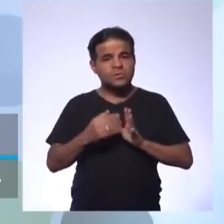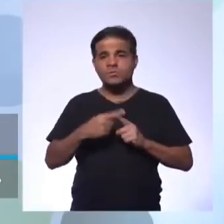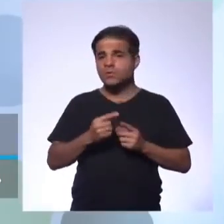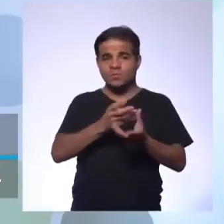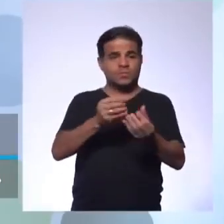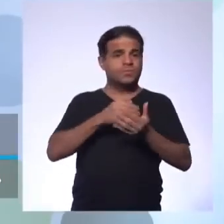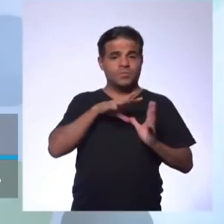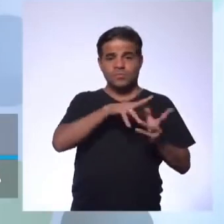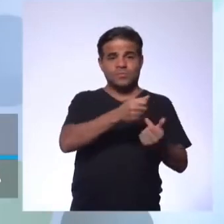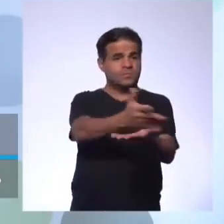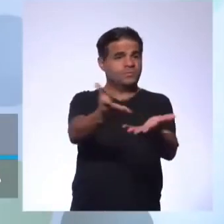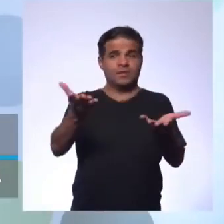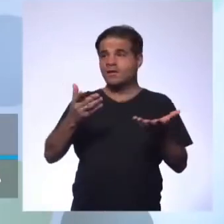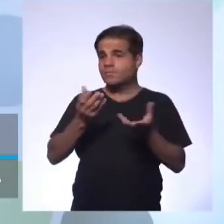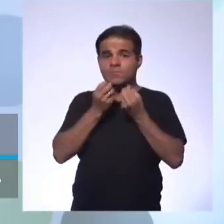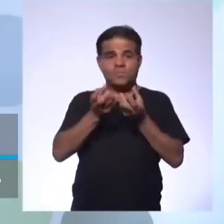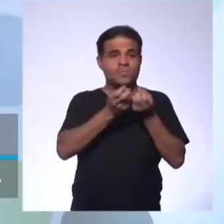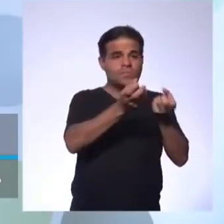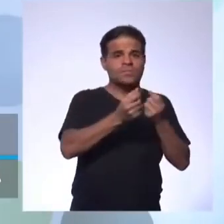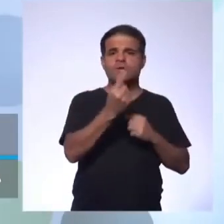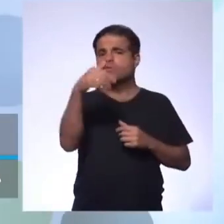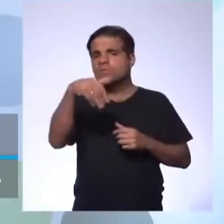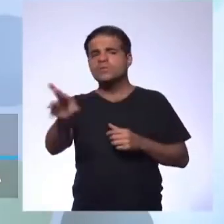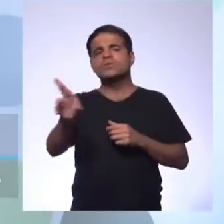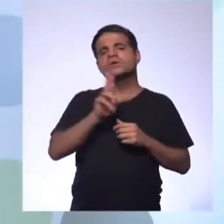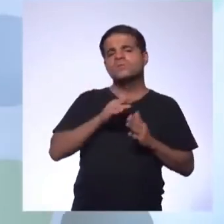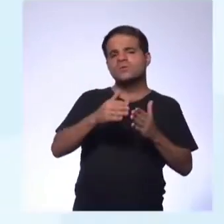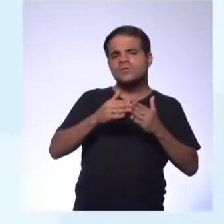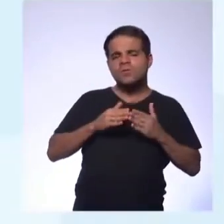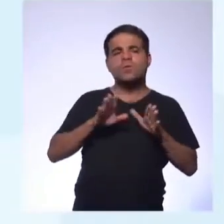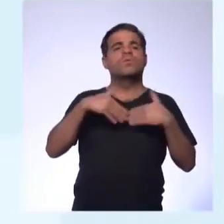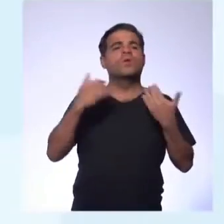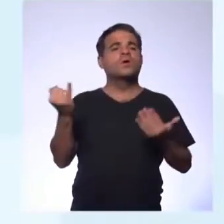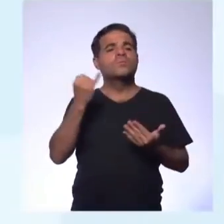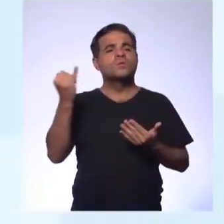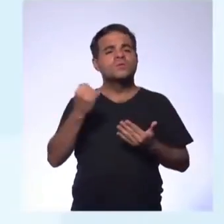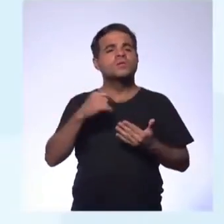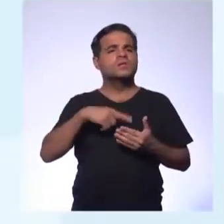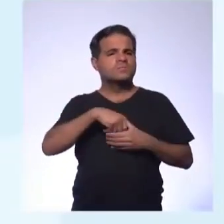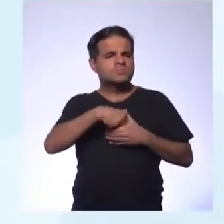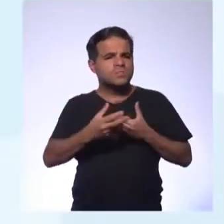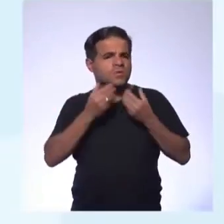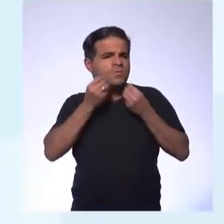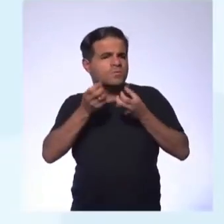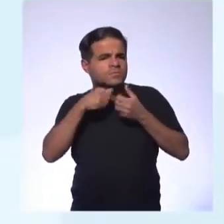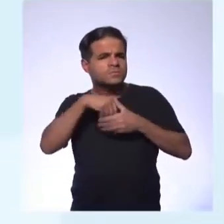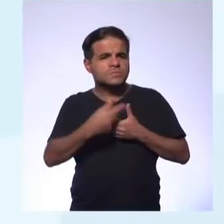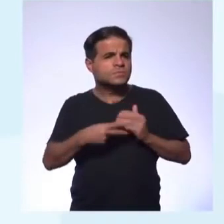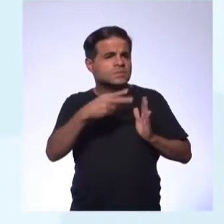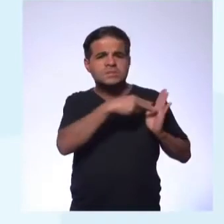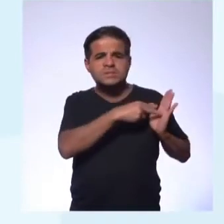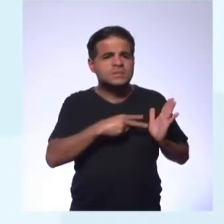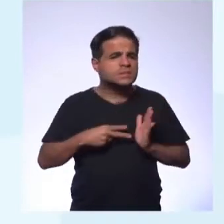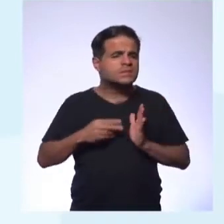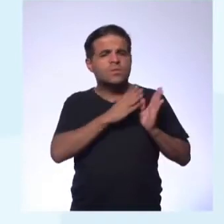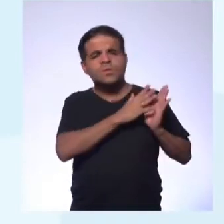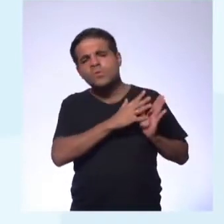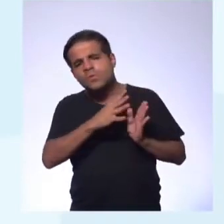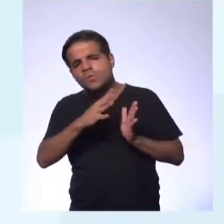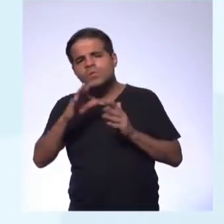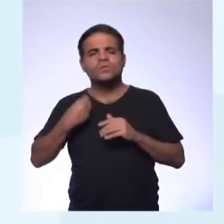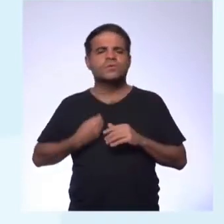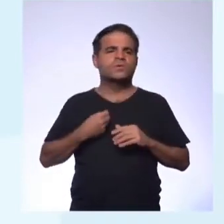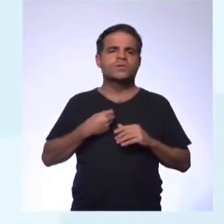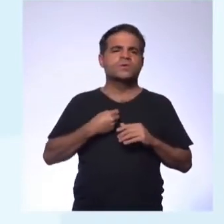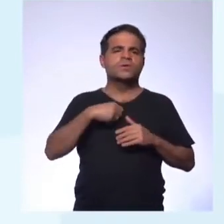para a gente. E eu pergunto para você, em 1 minuto, responda para nós. Qual a importância de adquirir um grande repertório leitor ao longo da vida? Eu